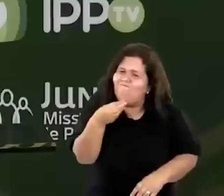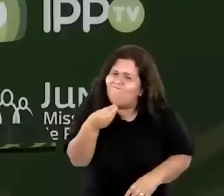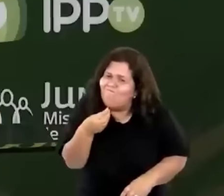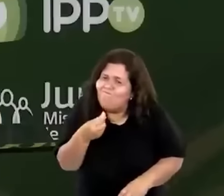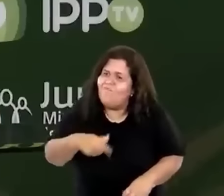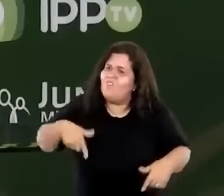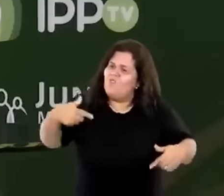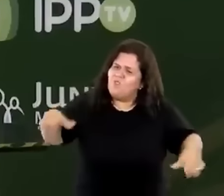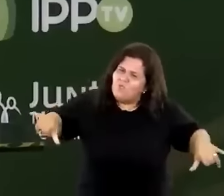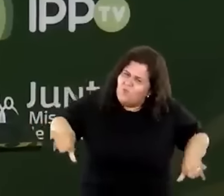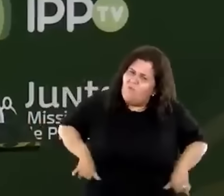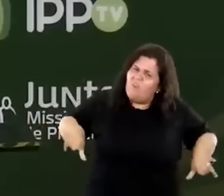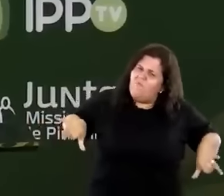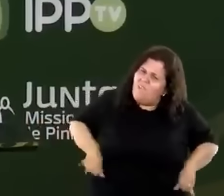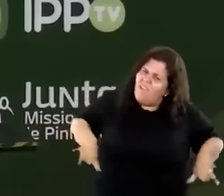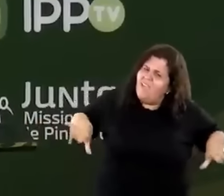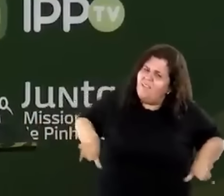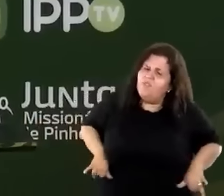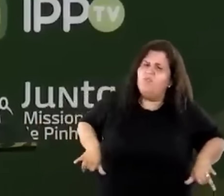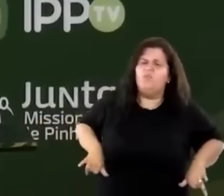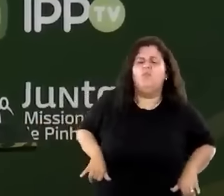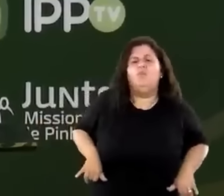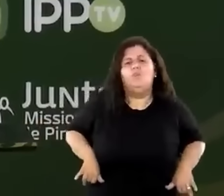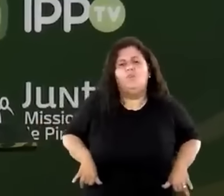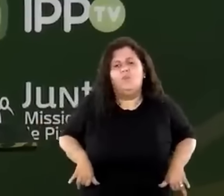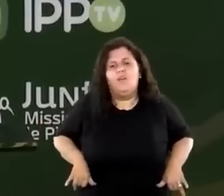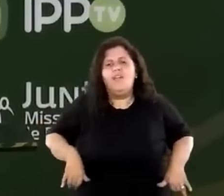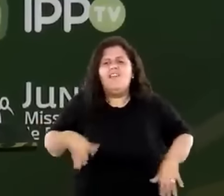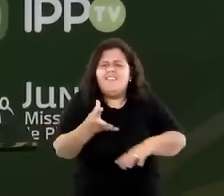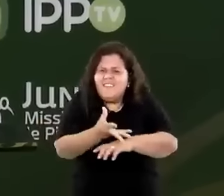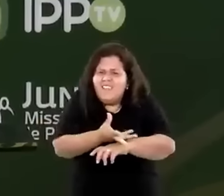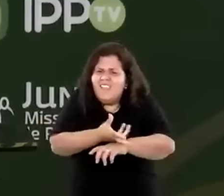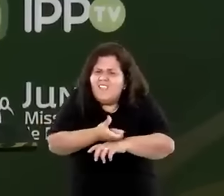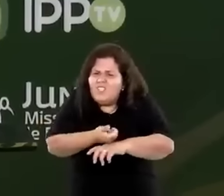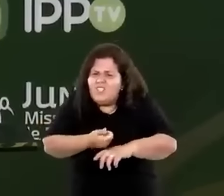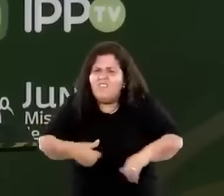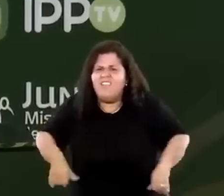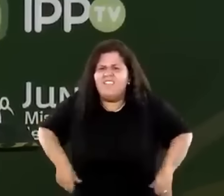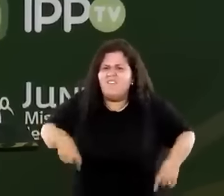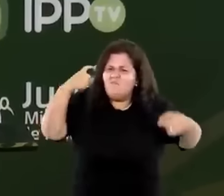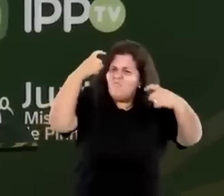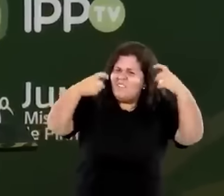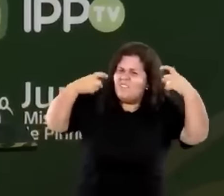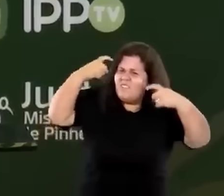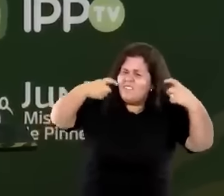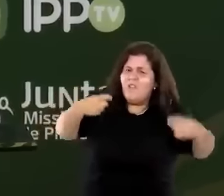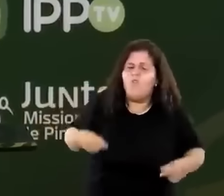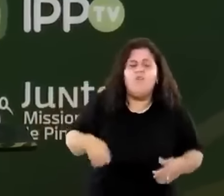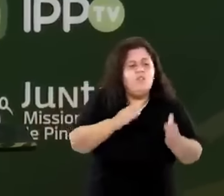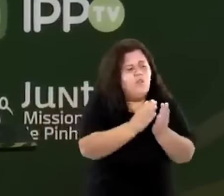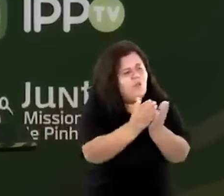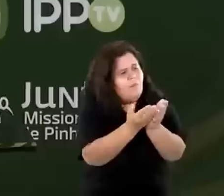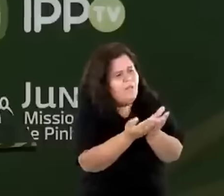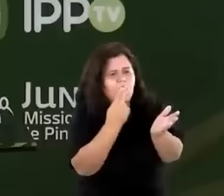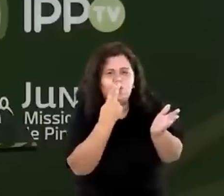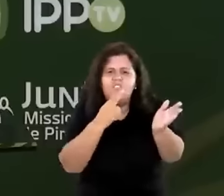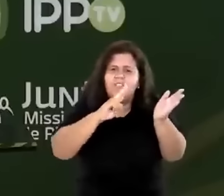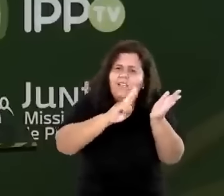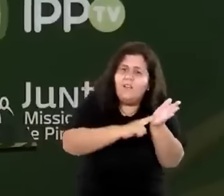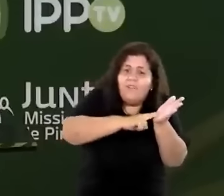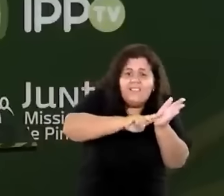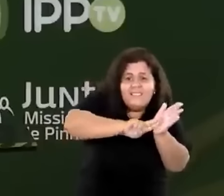a igreja suportará uma perseguição crudelíssimo com abertura dos selos o mundo persegue a